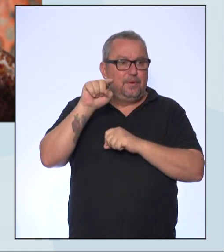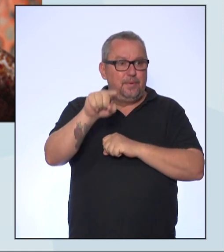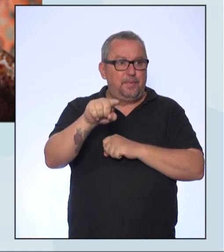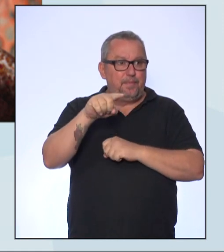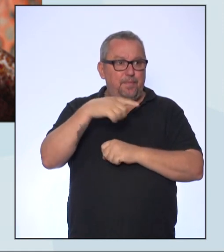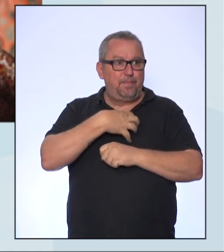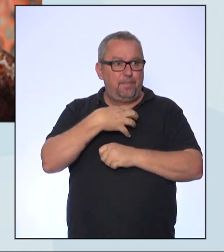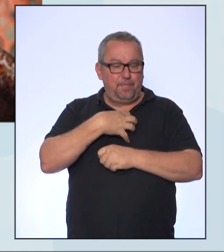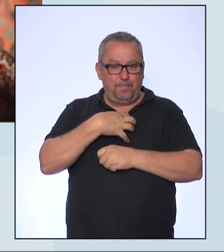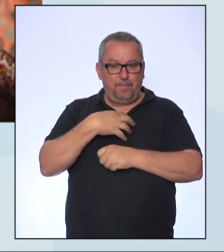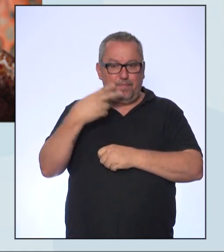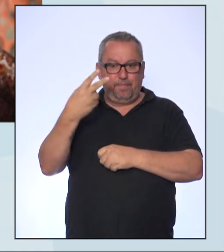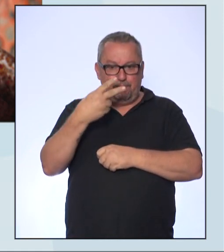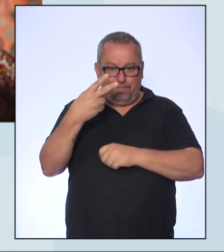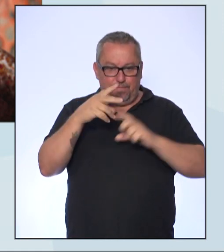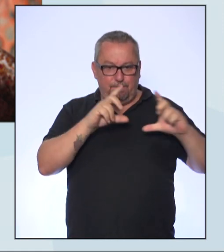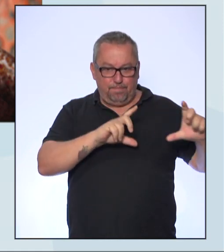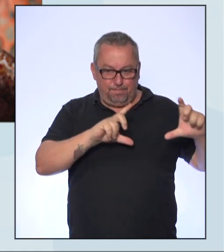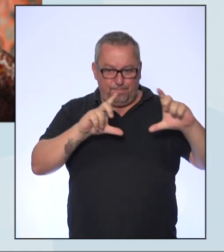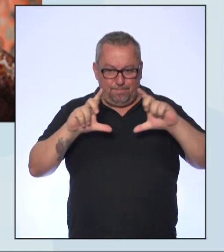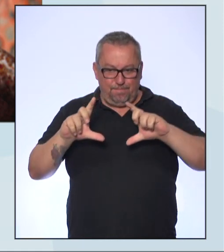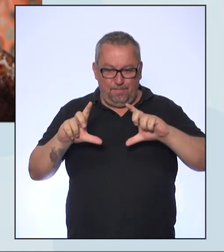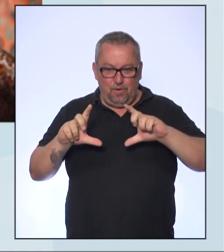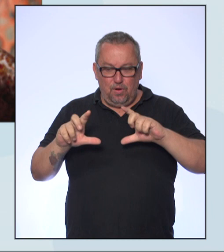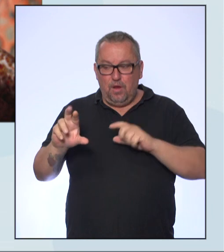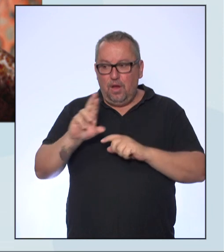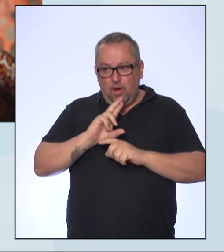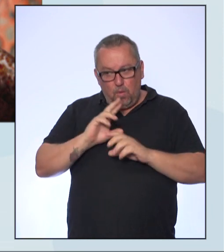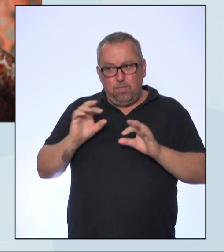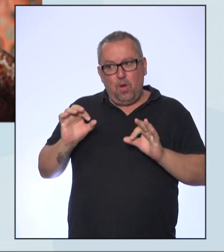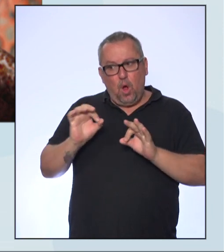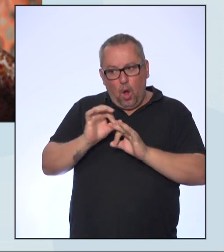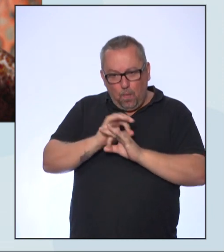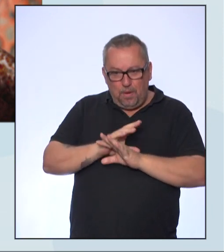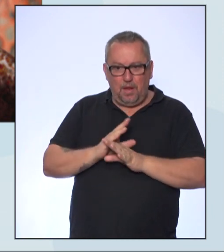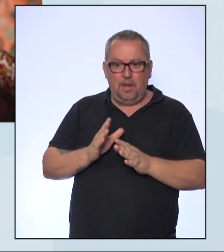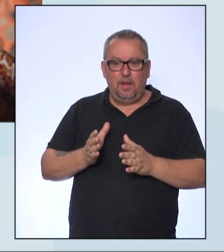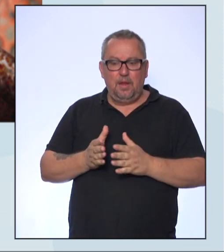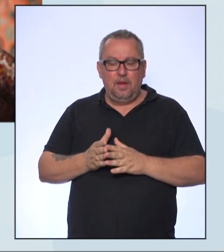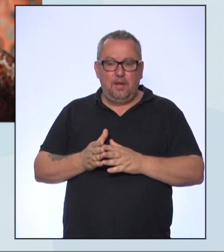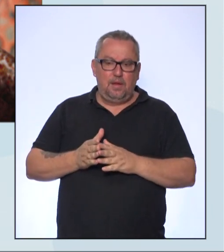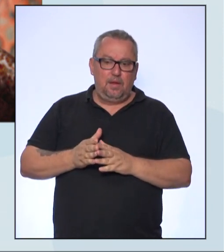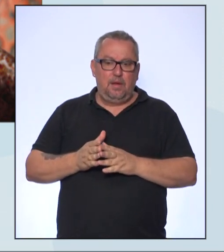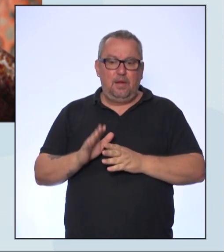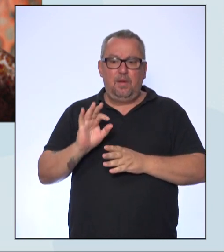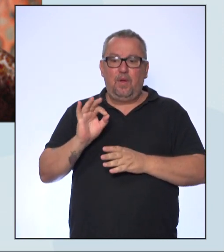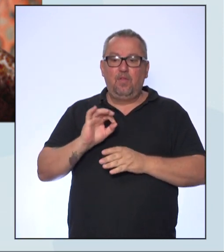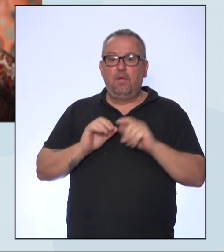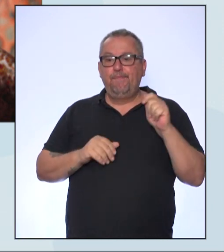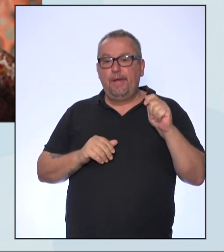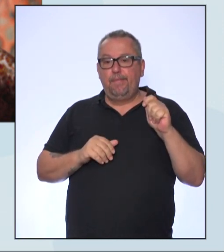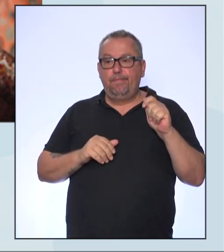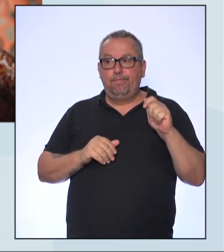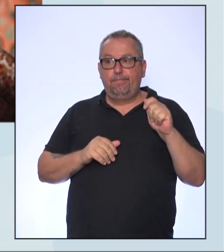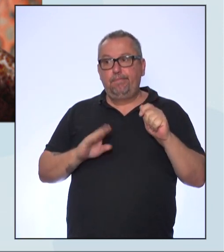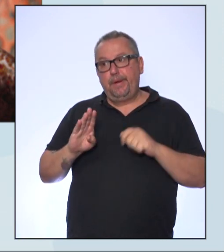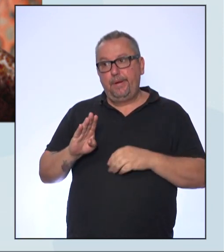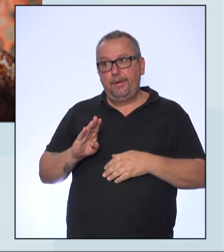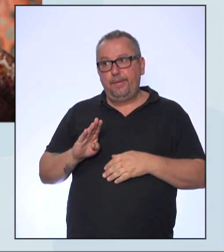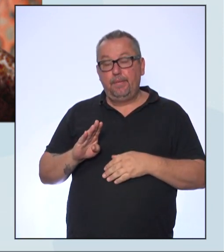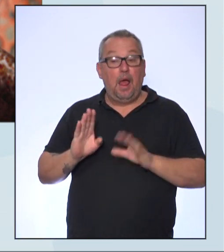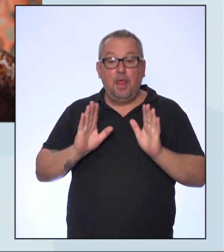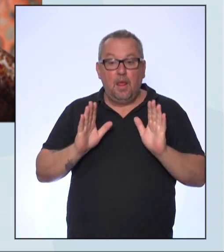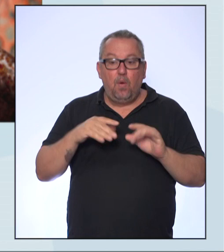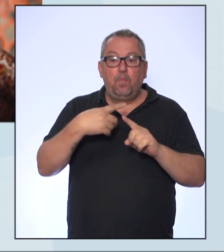uma dessas duas figuras. Resposta completa, né, Pro? Isso, resposta completa. Nada de só A e B. Por que A? Por que B? Tudo